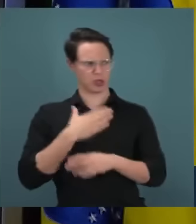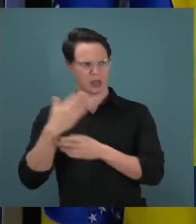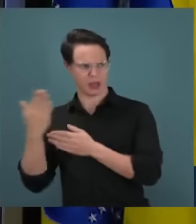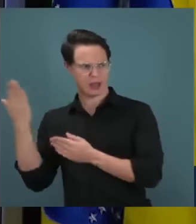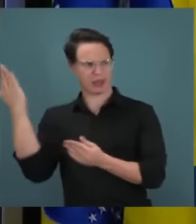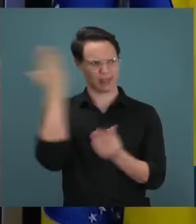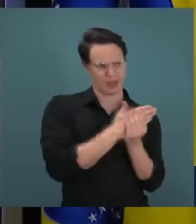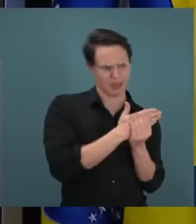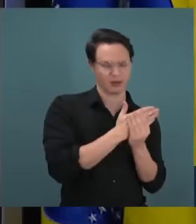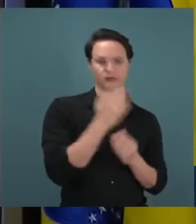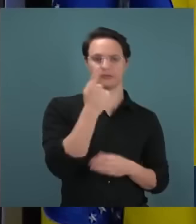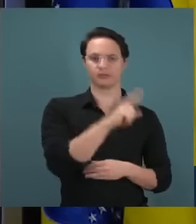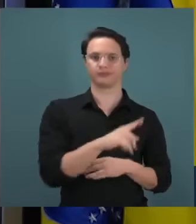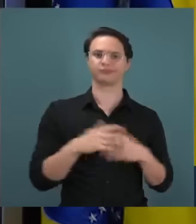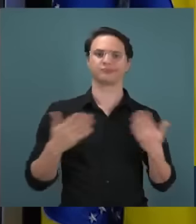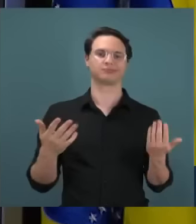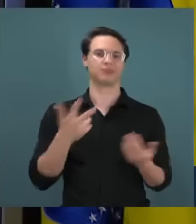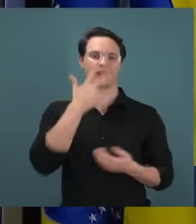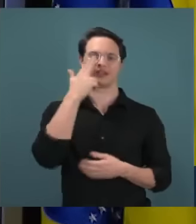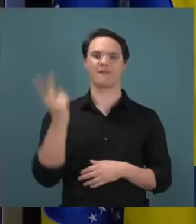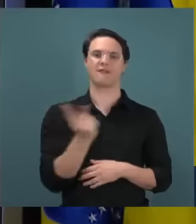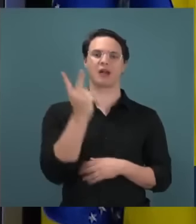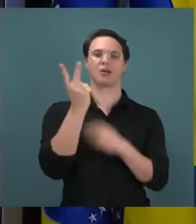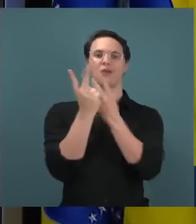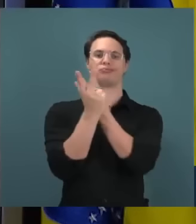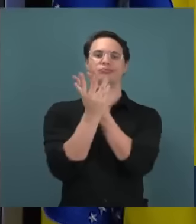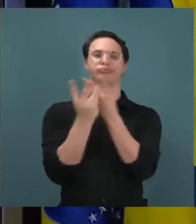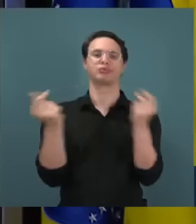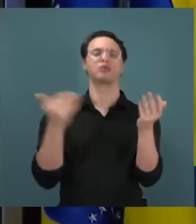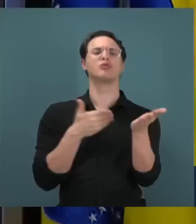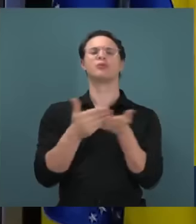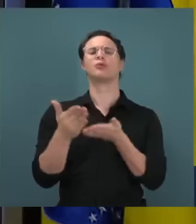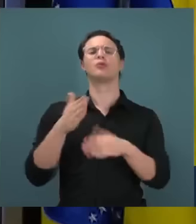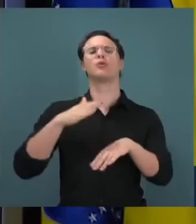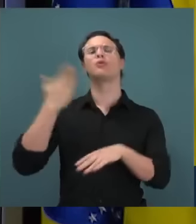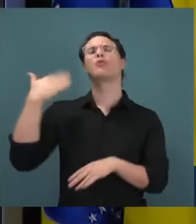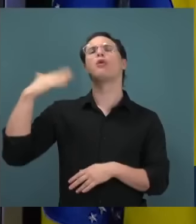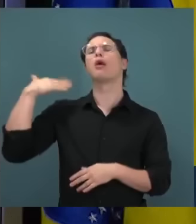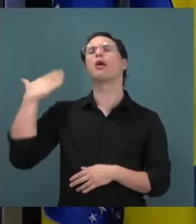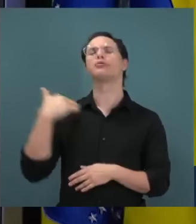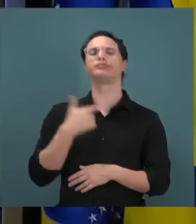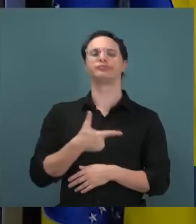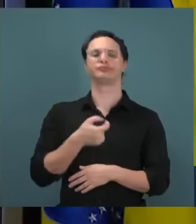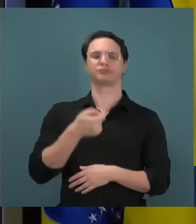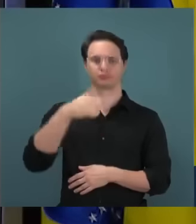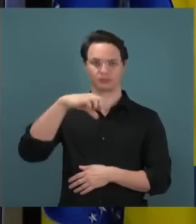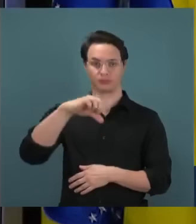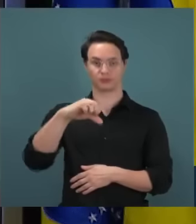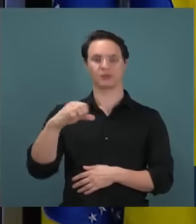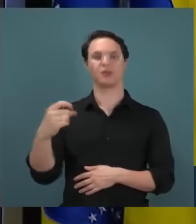Essa brutal inversão de valores pelo STF começou em 2019, quando eu e o